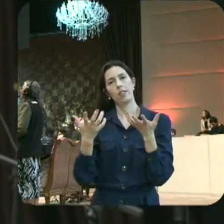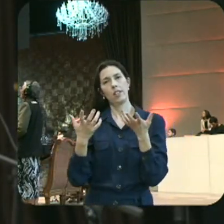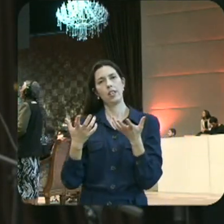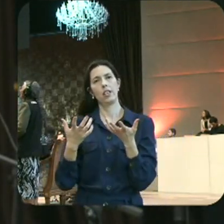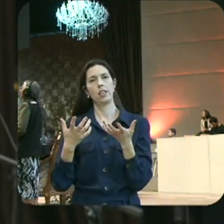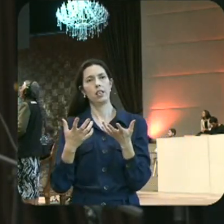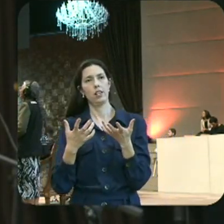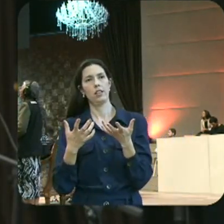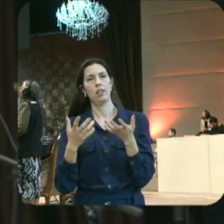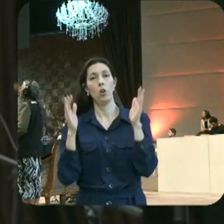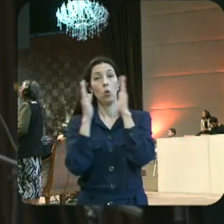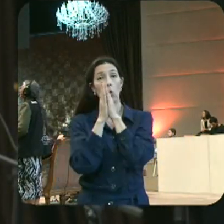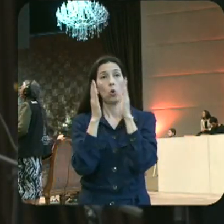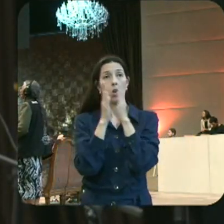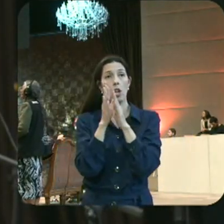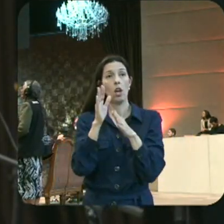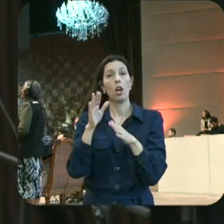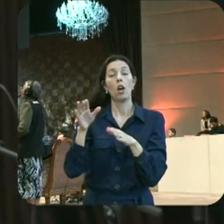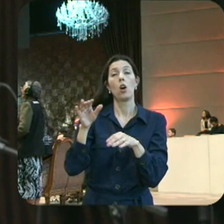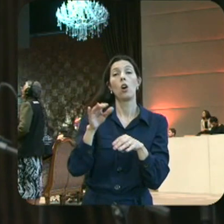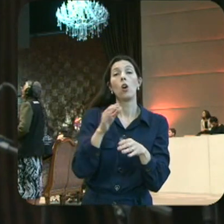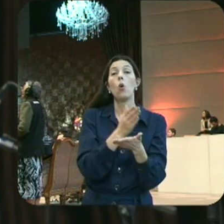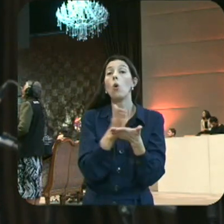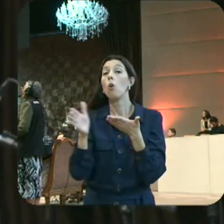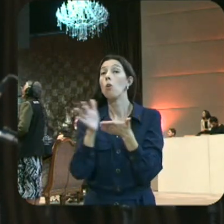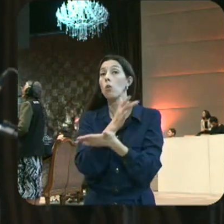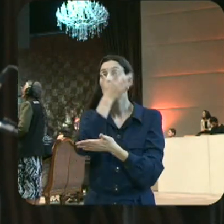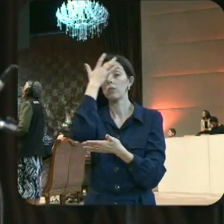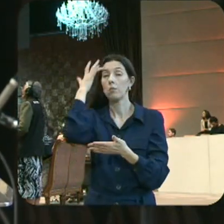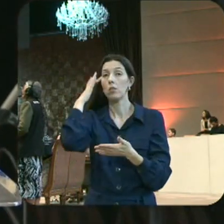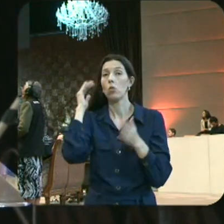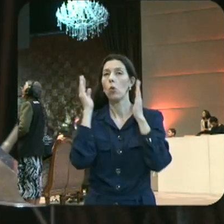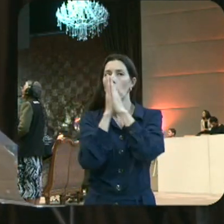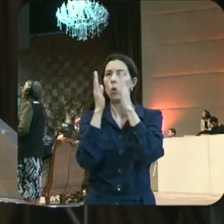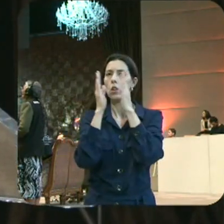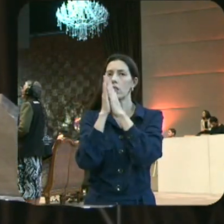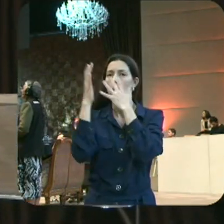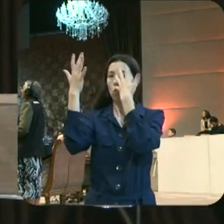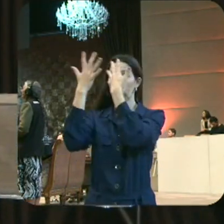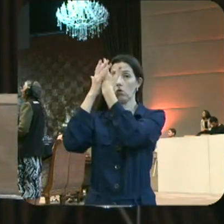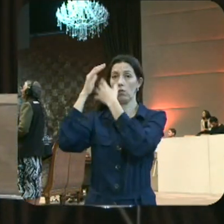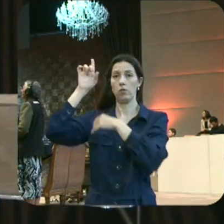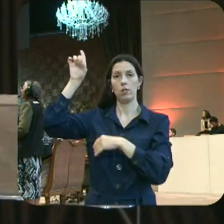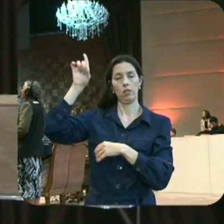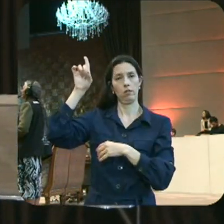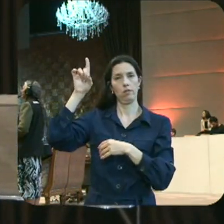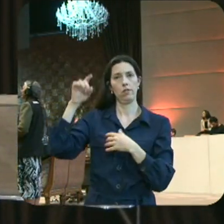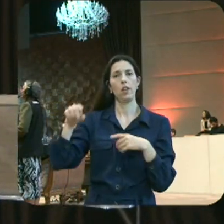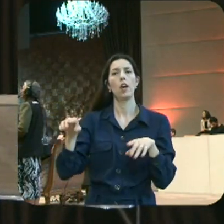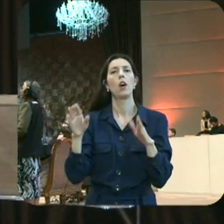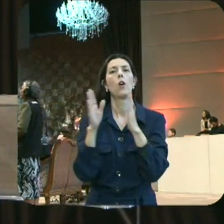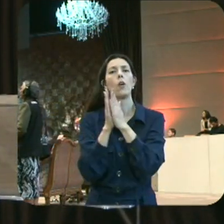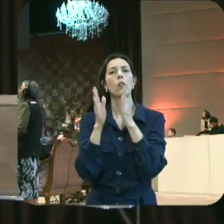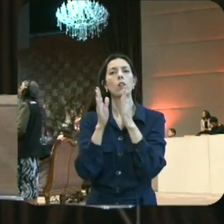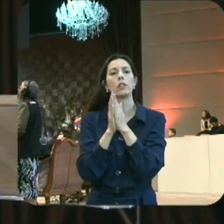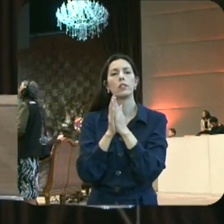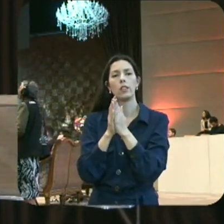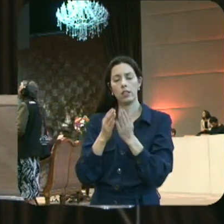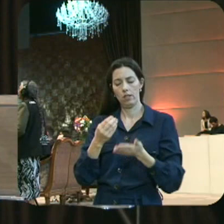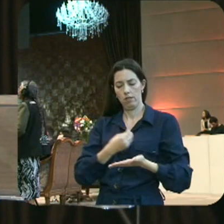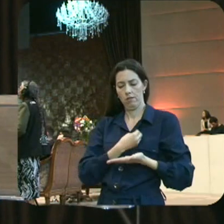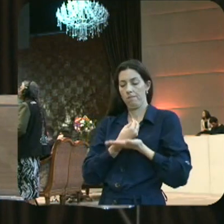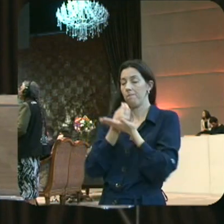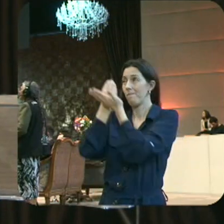Espírito Santo está falando, e essa oração é uma oração de confissão, é uma oração de entrega, é uma oração